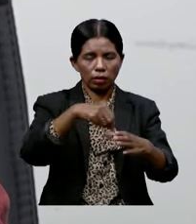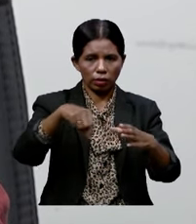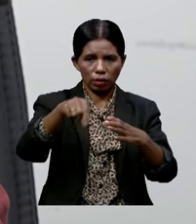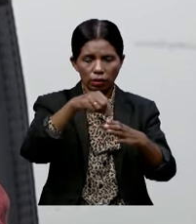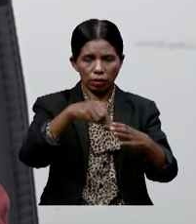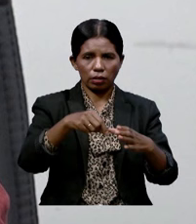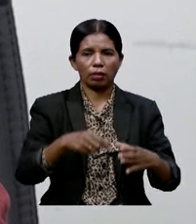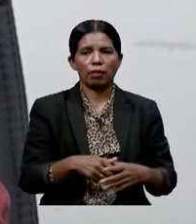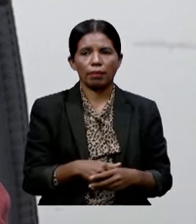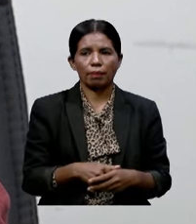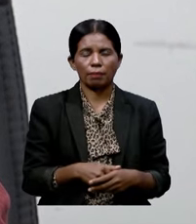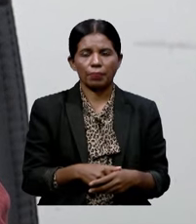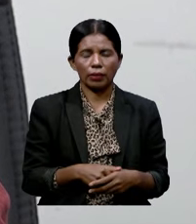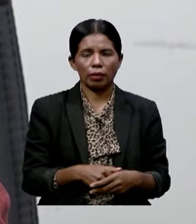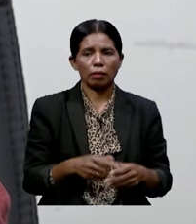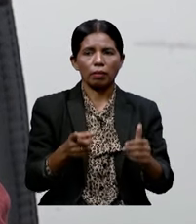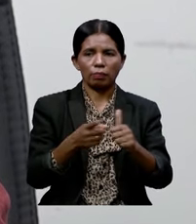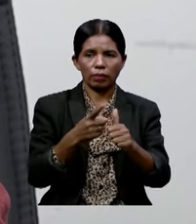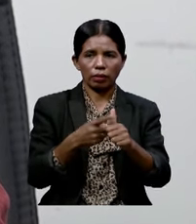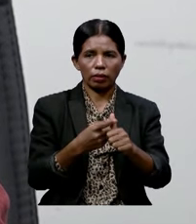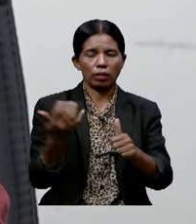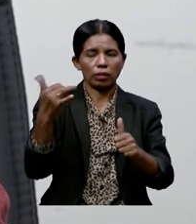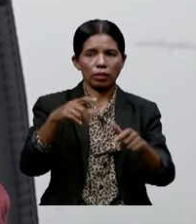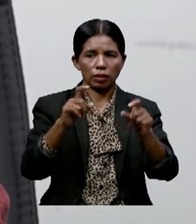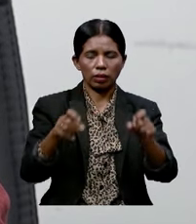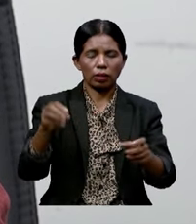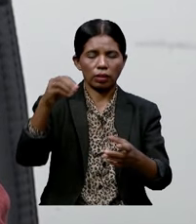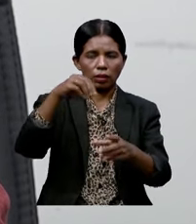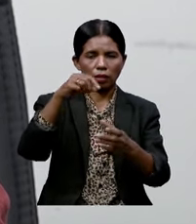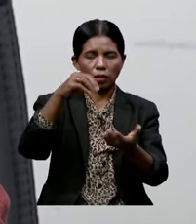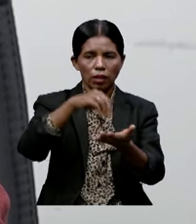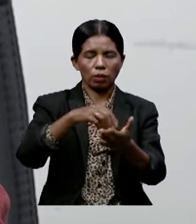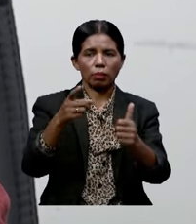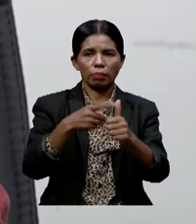ice cream, primeiro sira tem que tau ulo